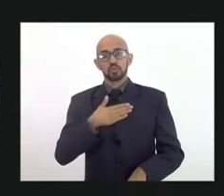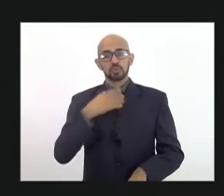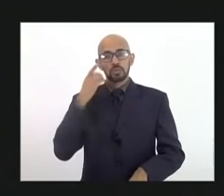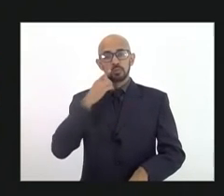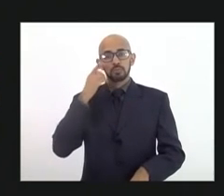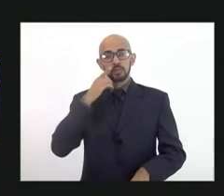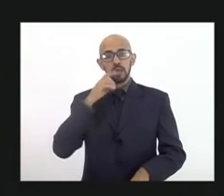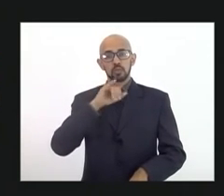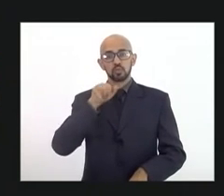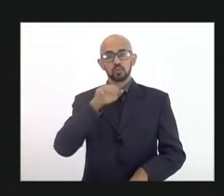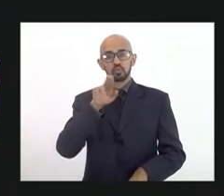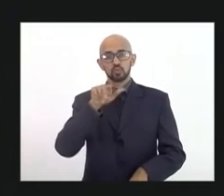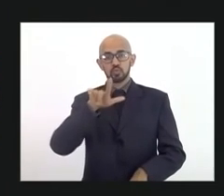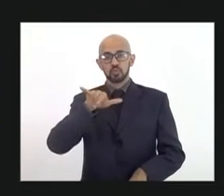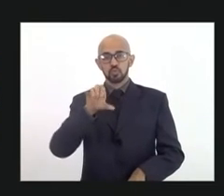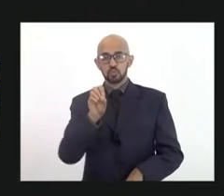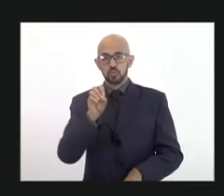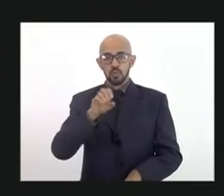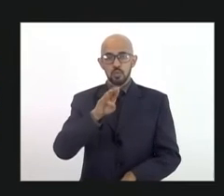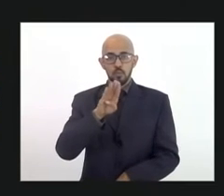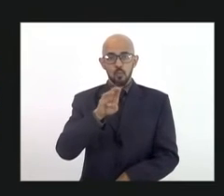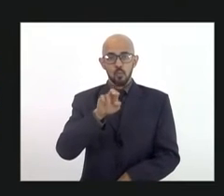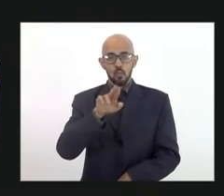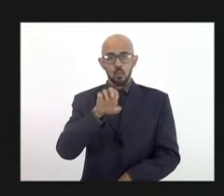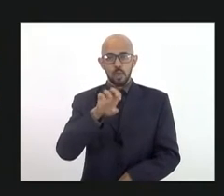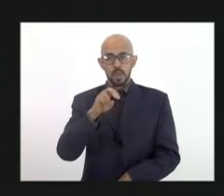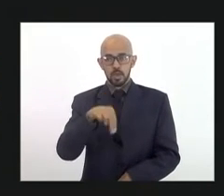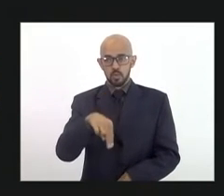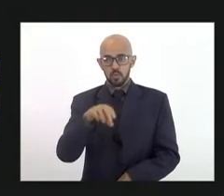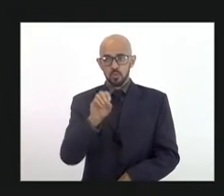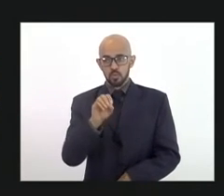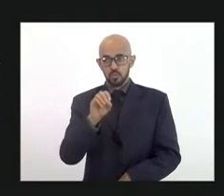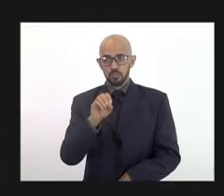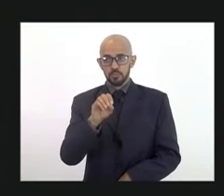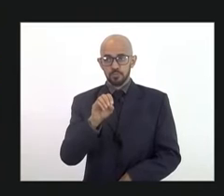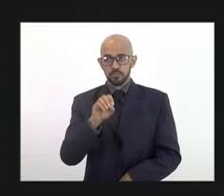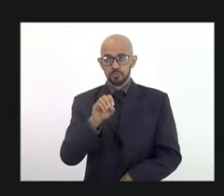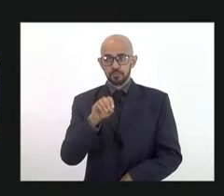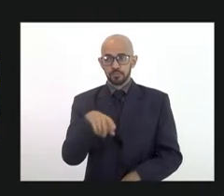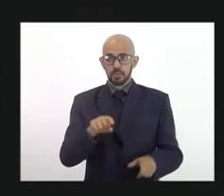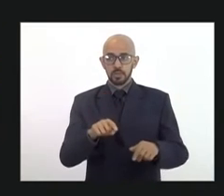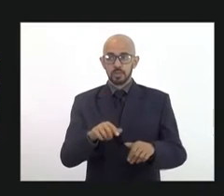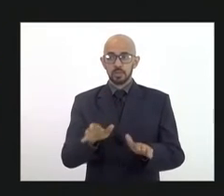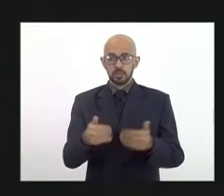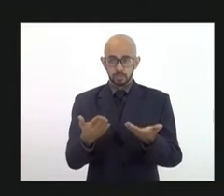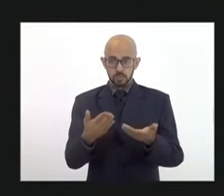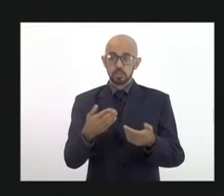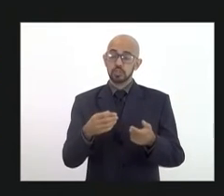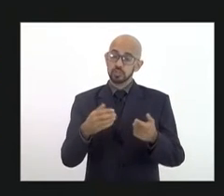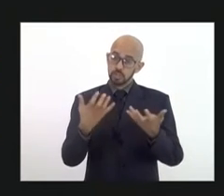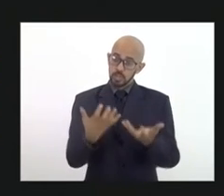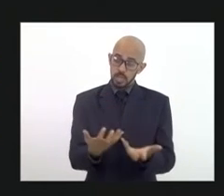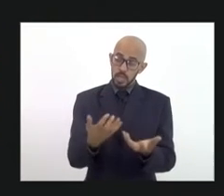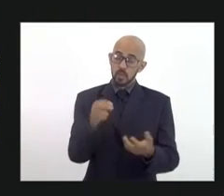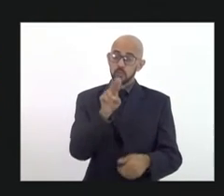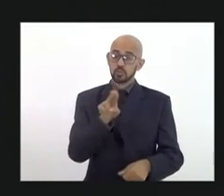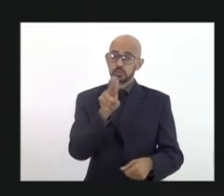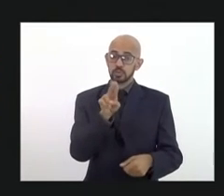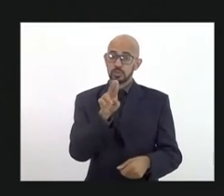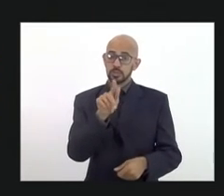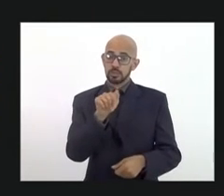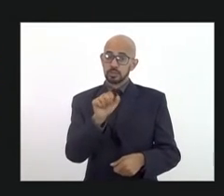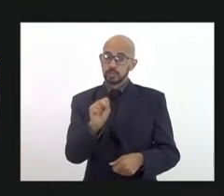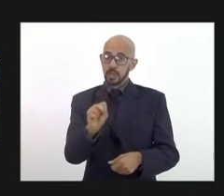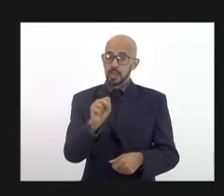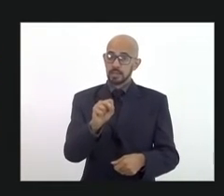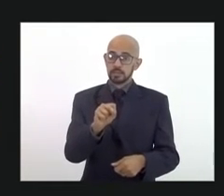também, participou intensamente do terminal Ponta Negra. A Ternium pretende se utilizar desse gás que, oriundo do gasoduto